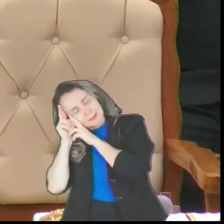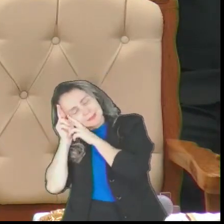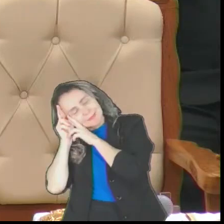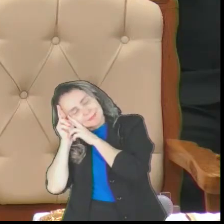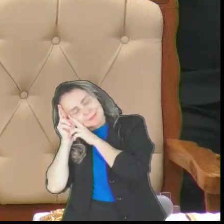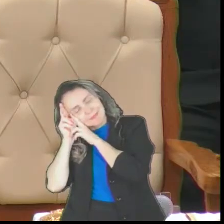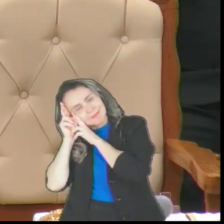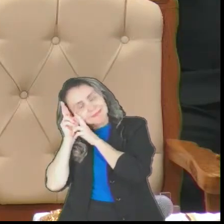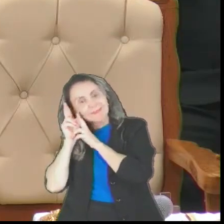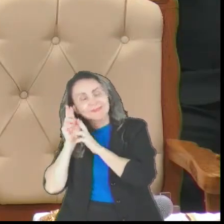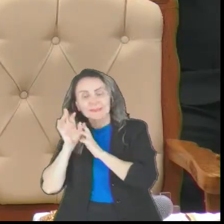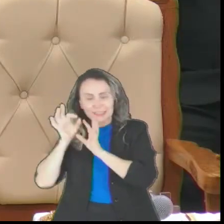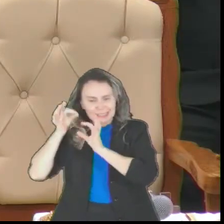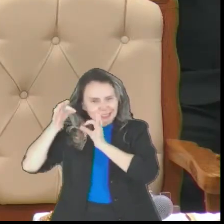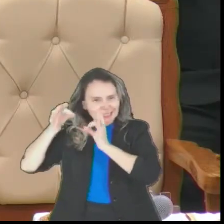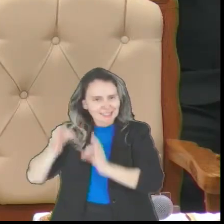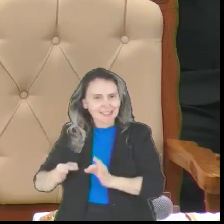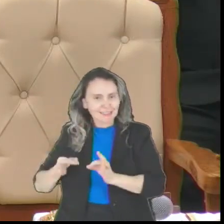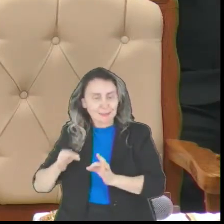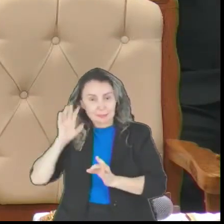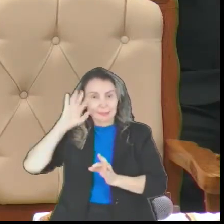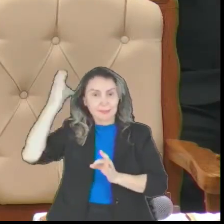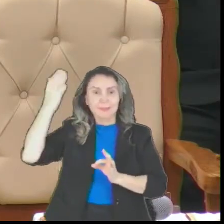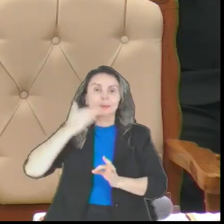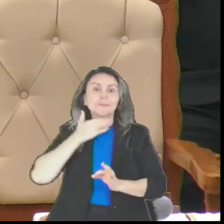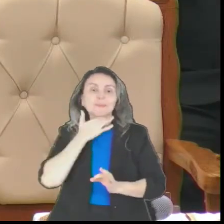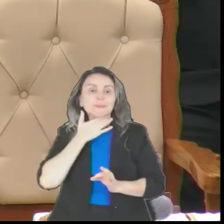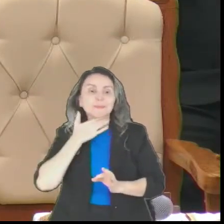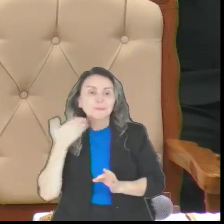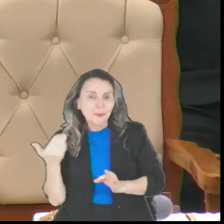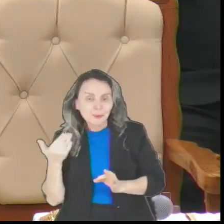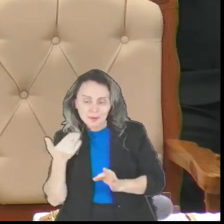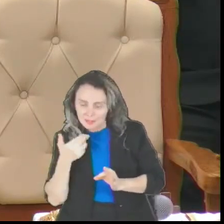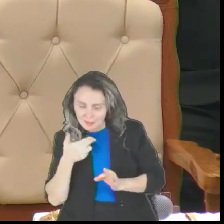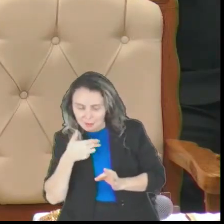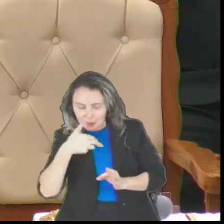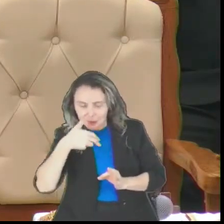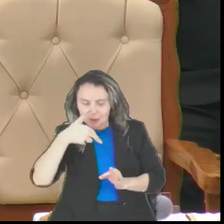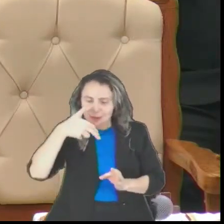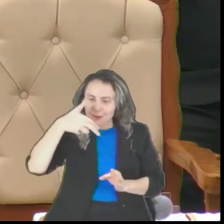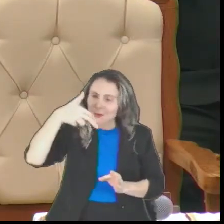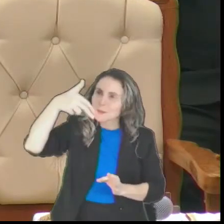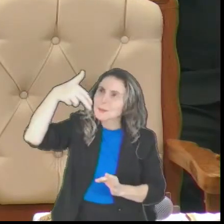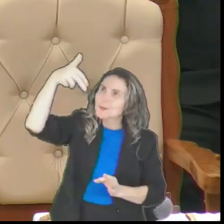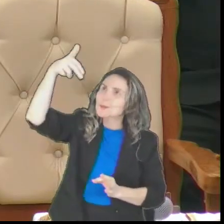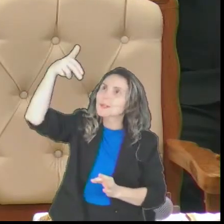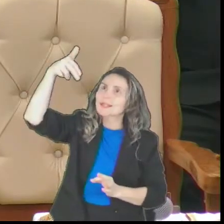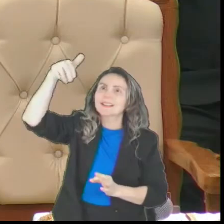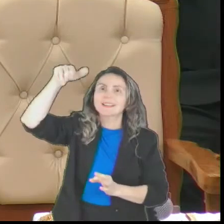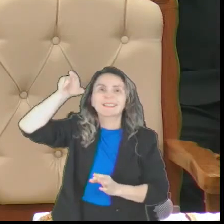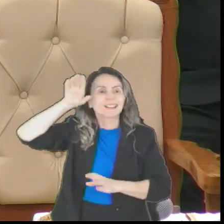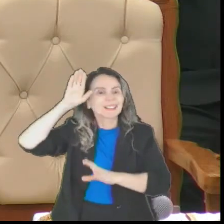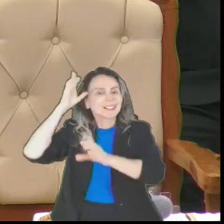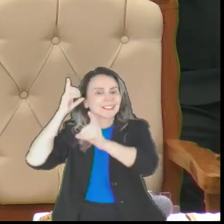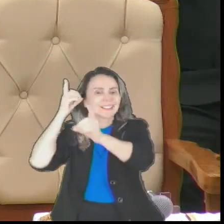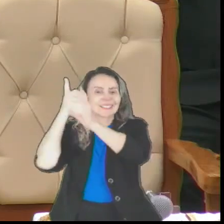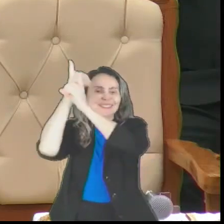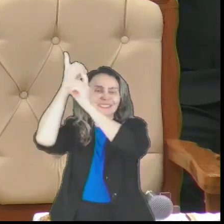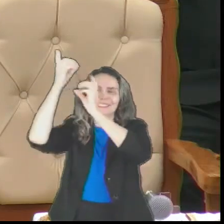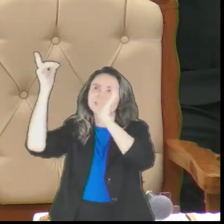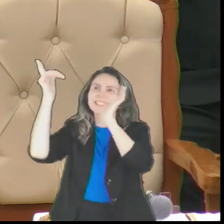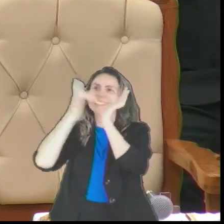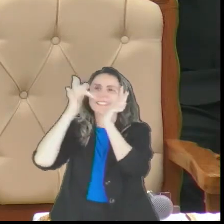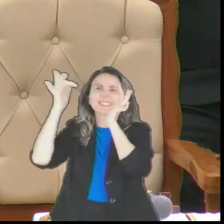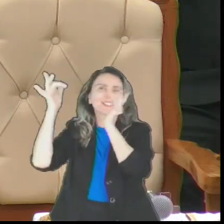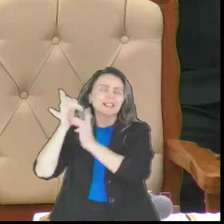termos a certeza, se nós partimos deste mundo para o mundo vindouro, nós estaremos com Cristo para